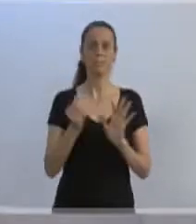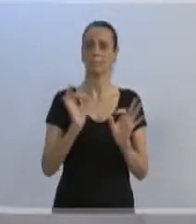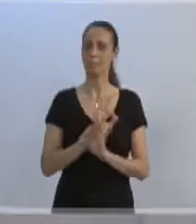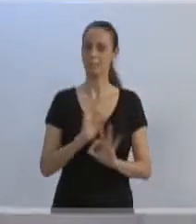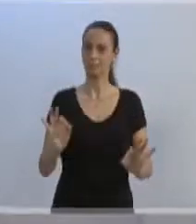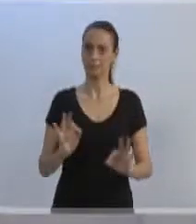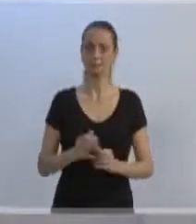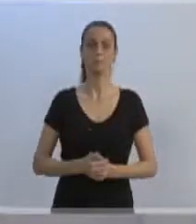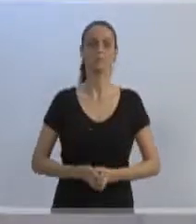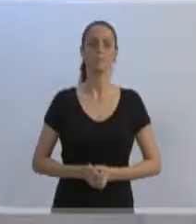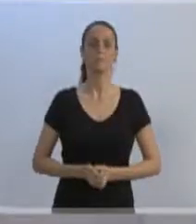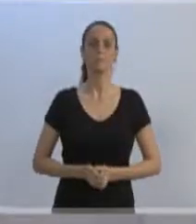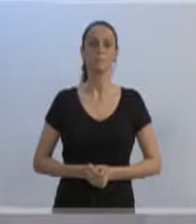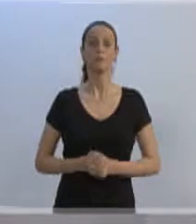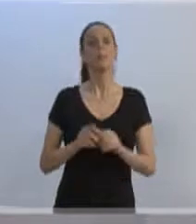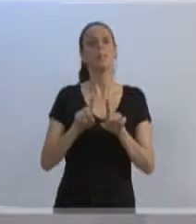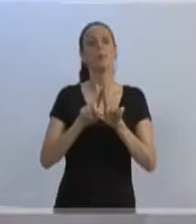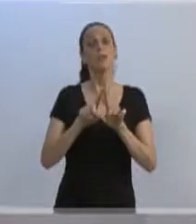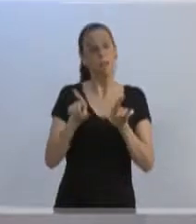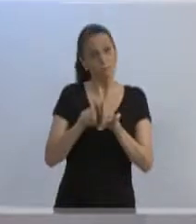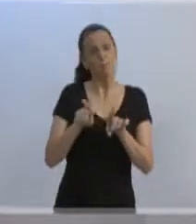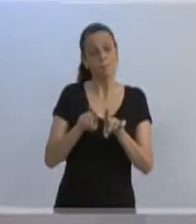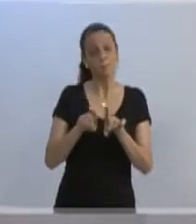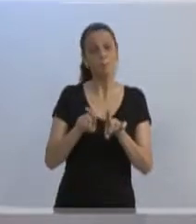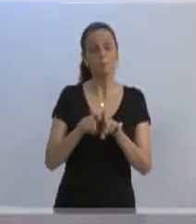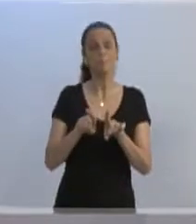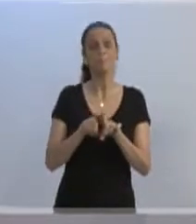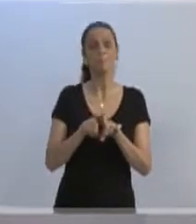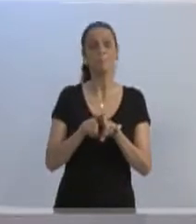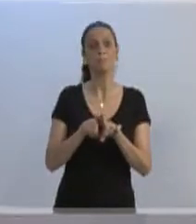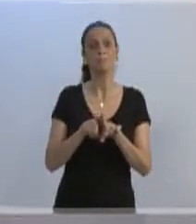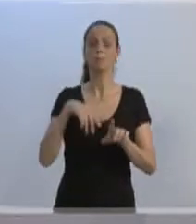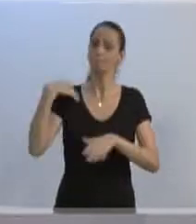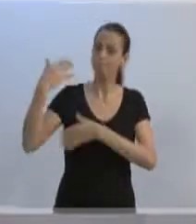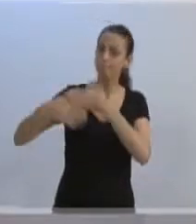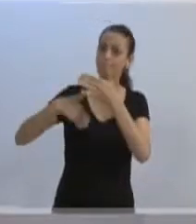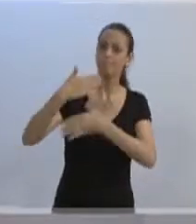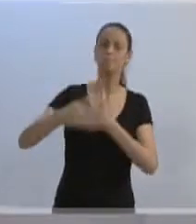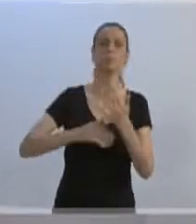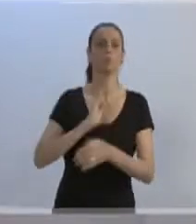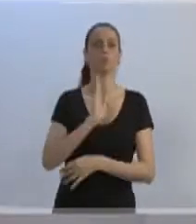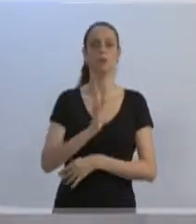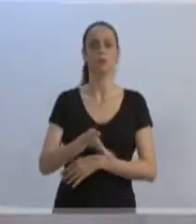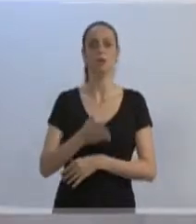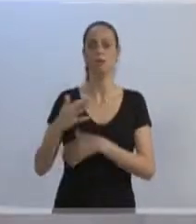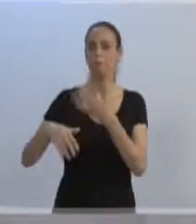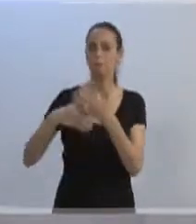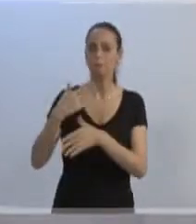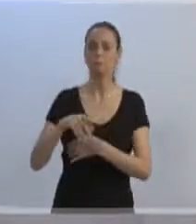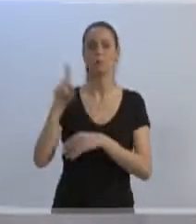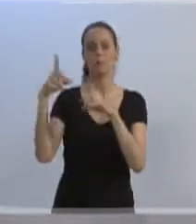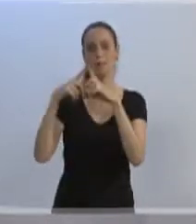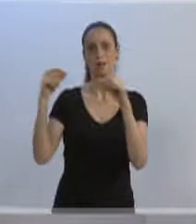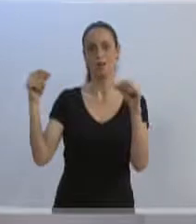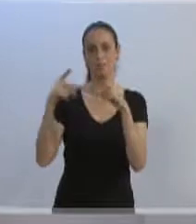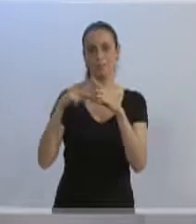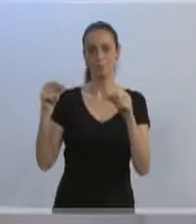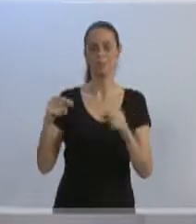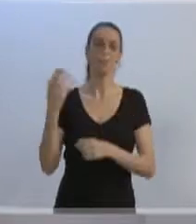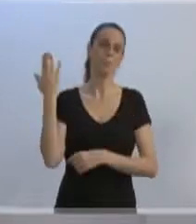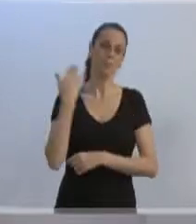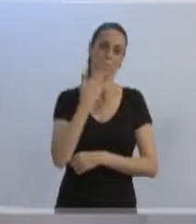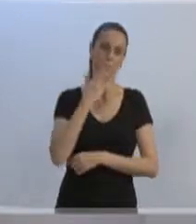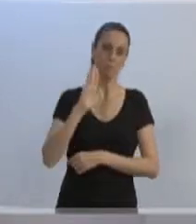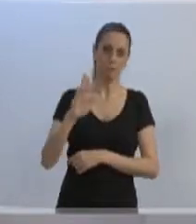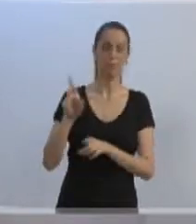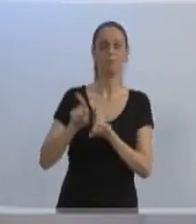também da sé nos avanços que tiveram em brasília com relação a essas promessas